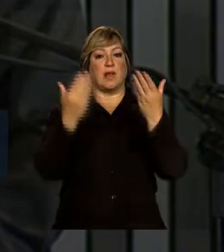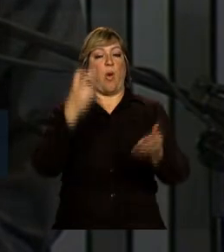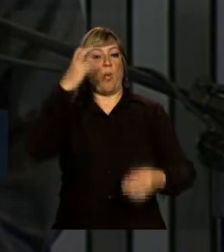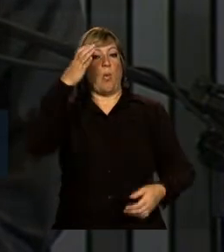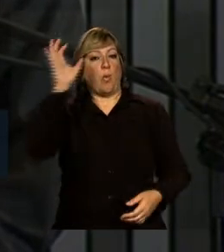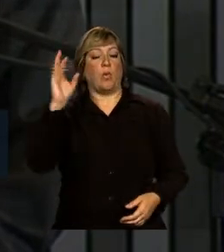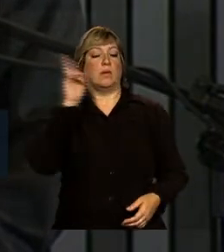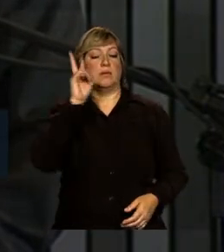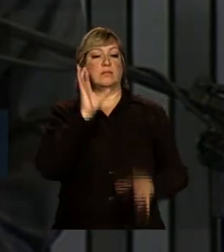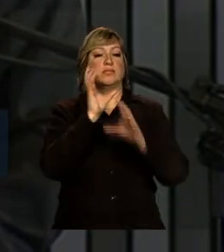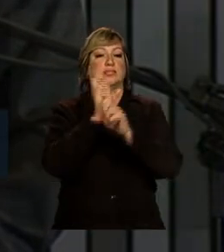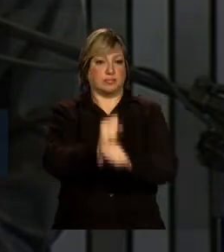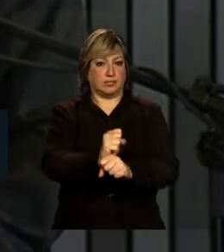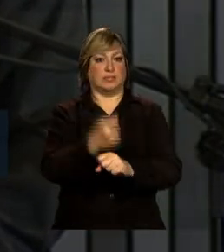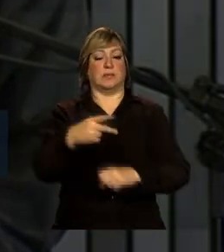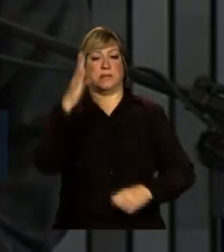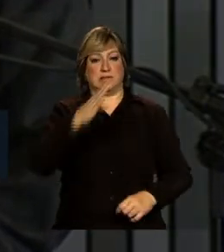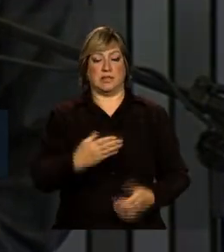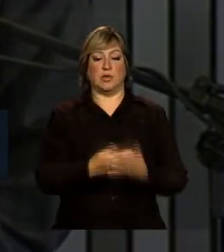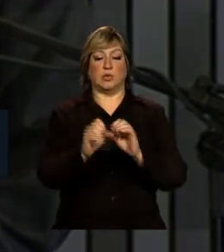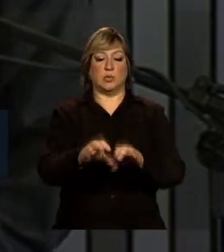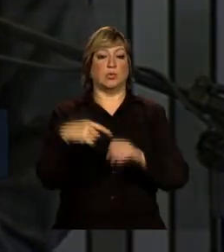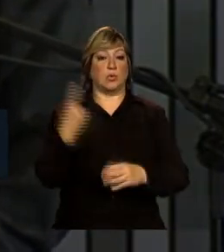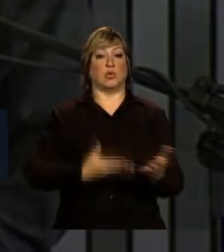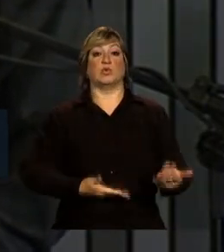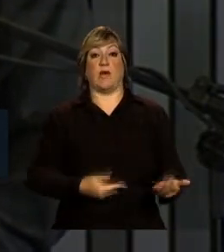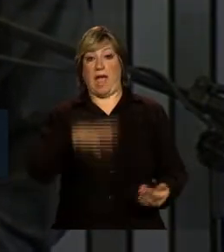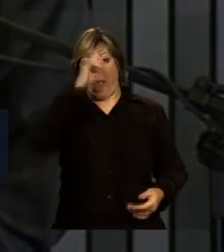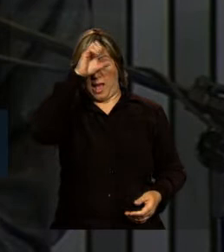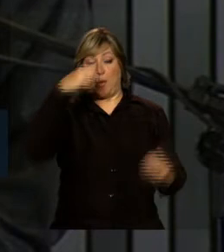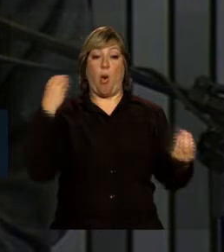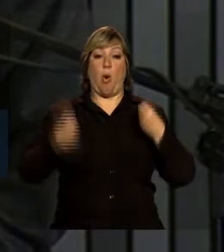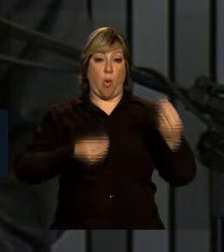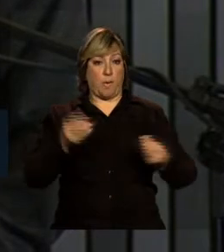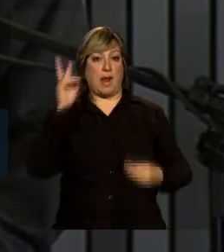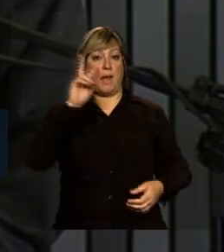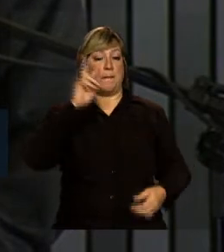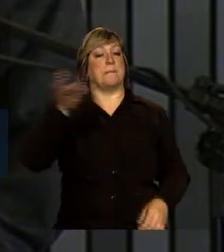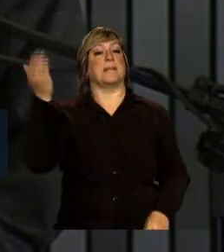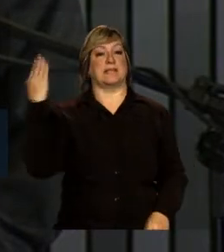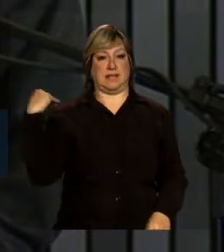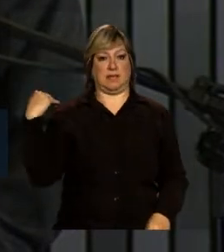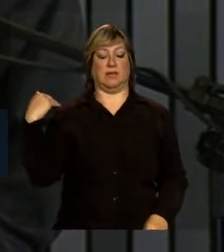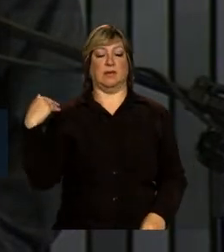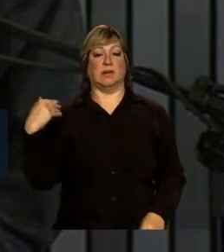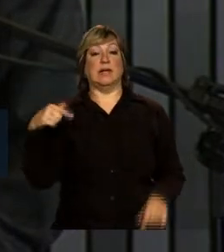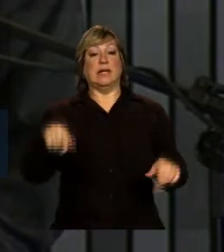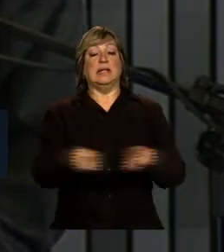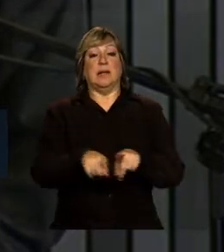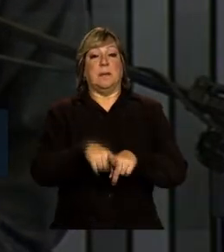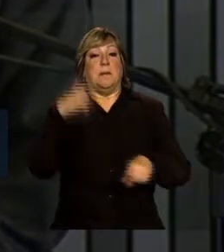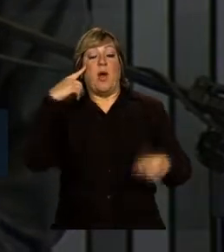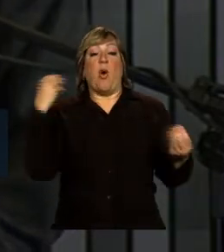cumprimento do dever de memória e, sobretudo, na educação dos jovens. É também de refletir sobre as identidades nacionais e a